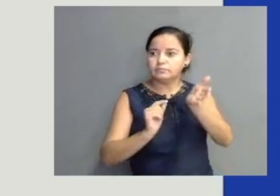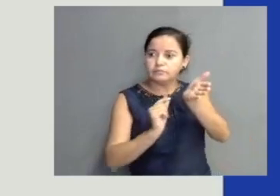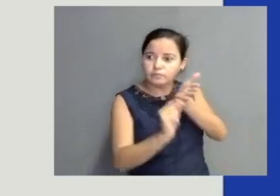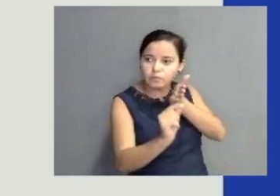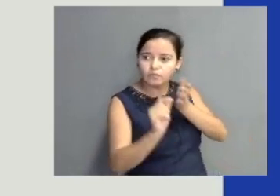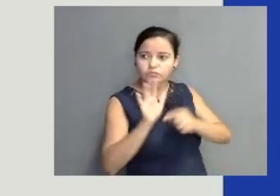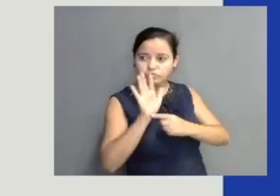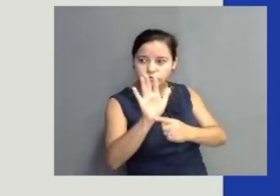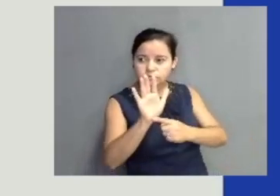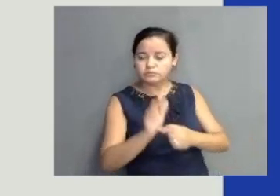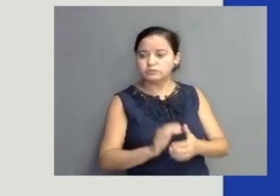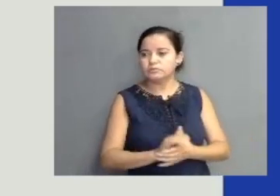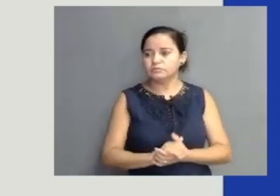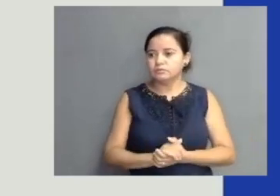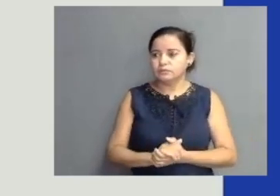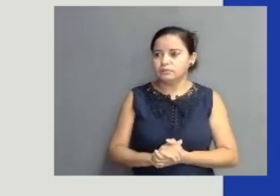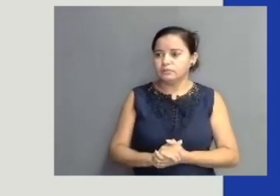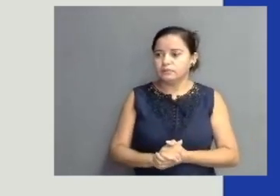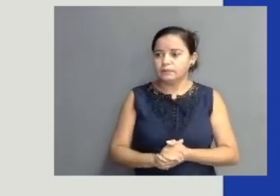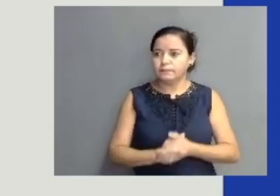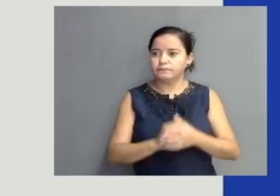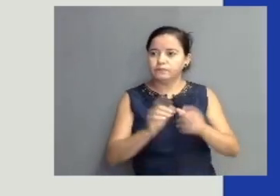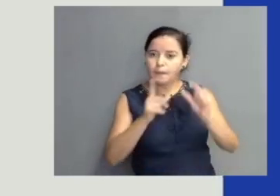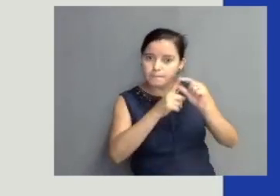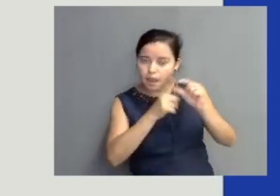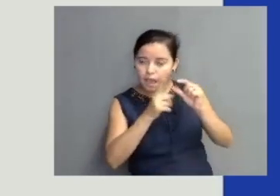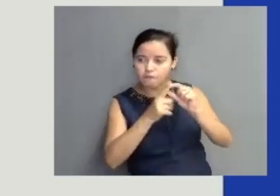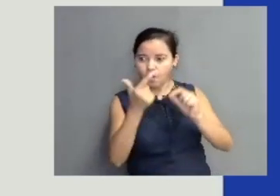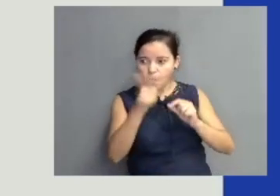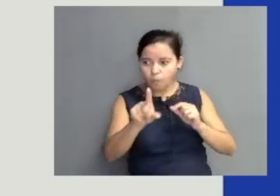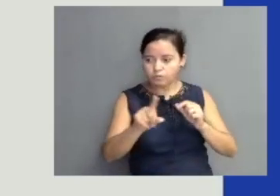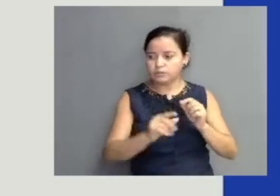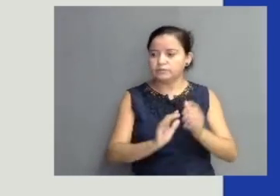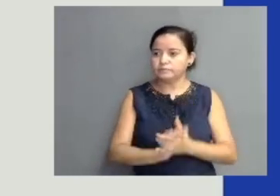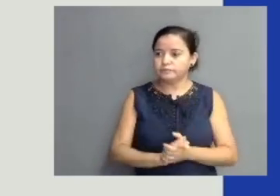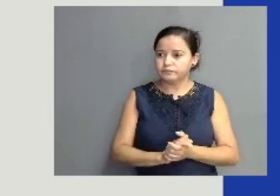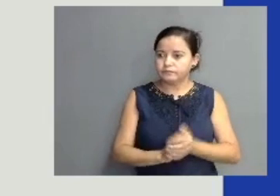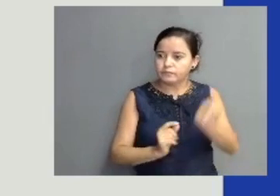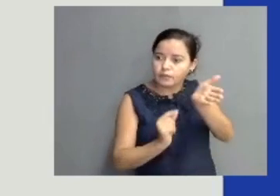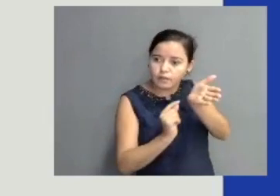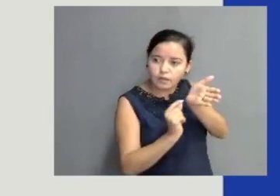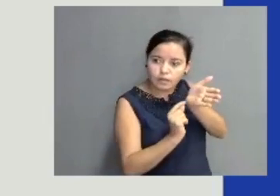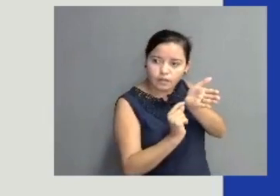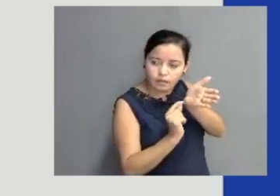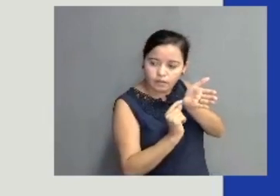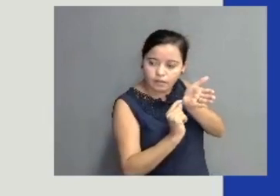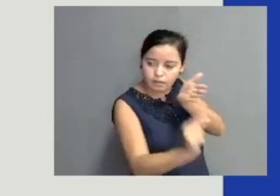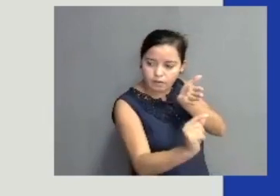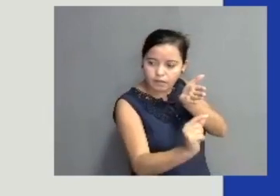Marchante. Vamos ver outras palavras. Creolina.